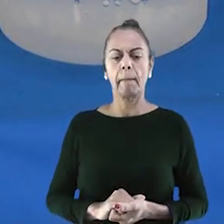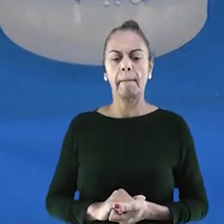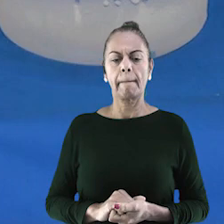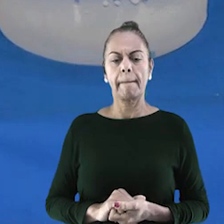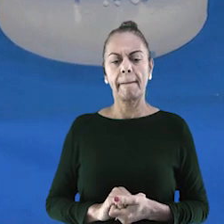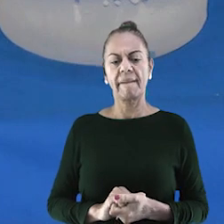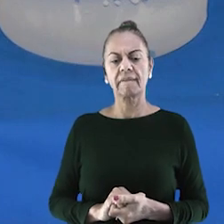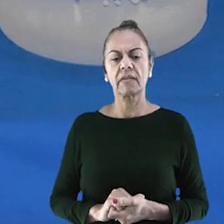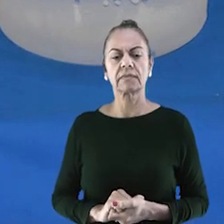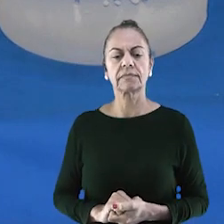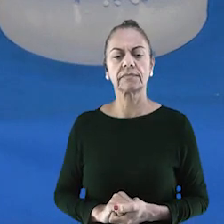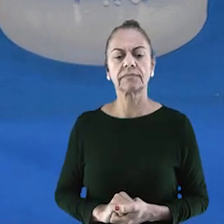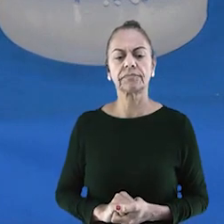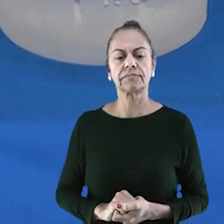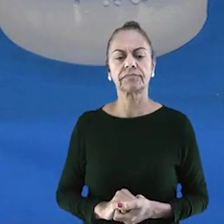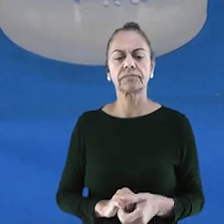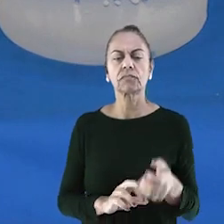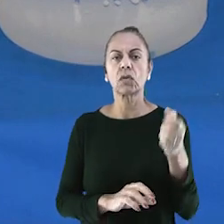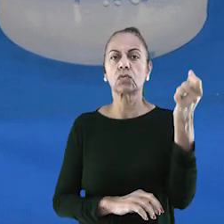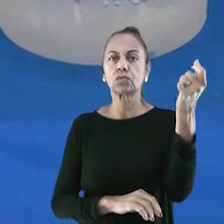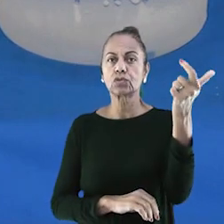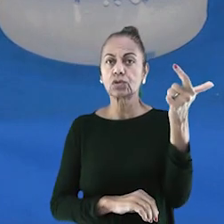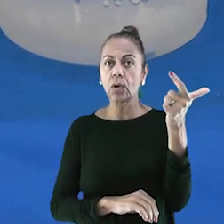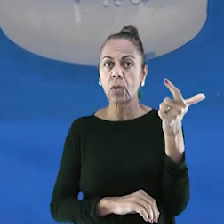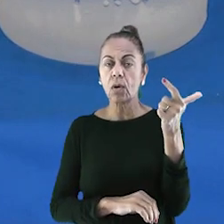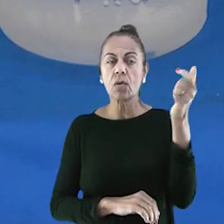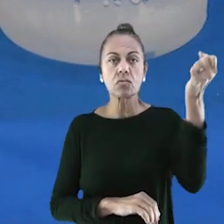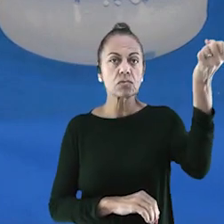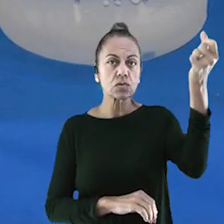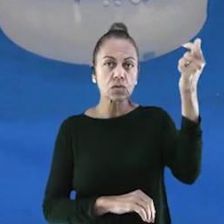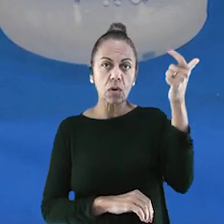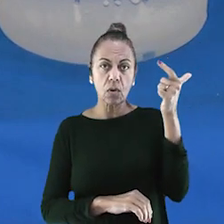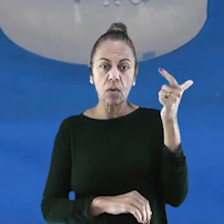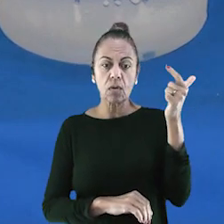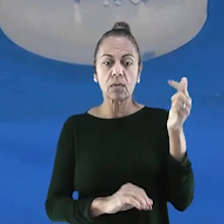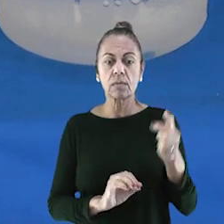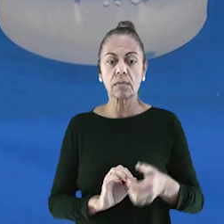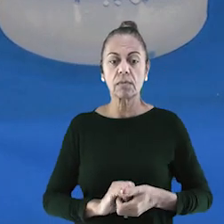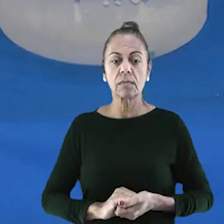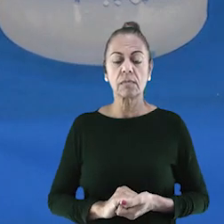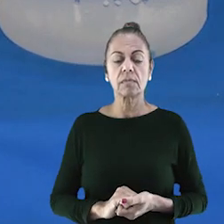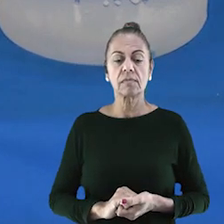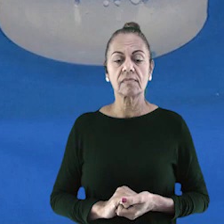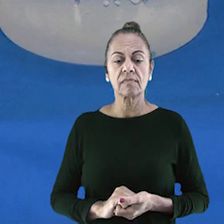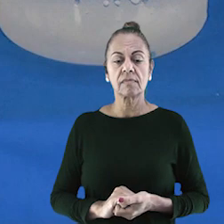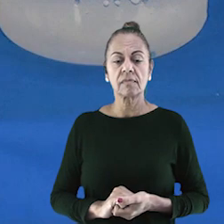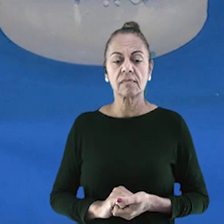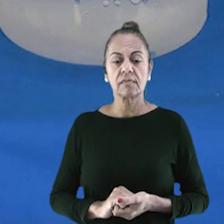Eu posso colocar um sol, vou utilizar o amarelo aqui,